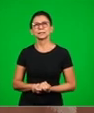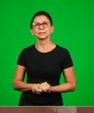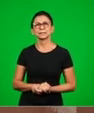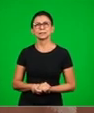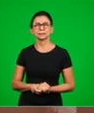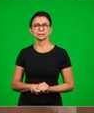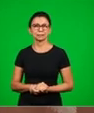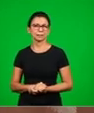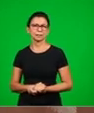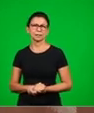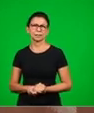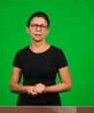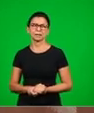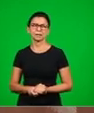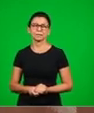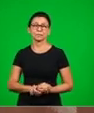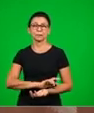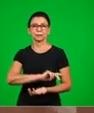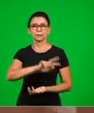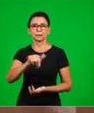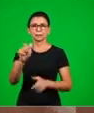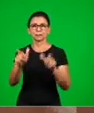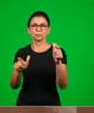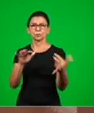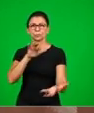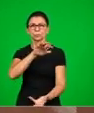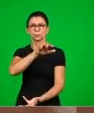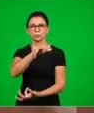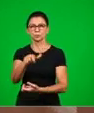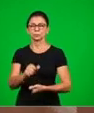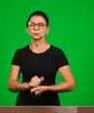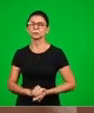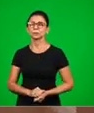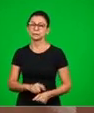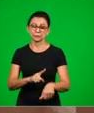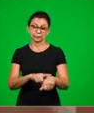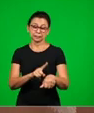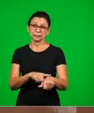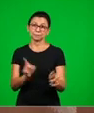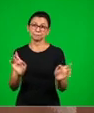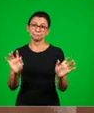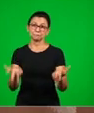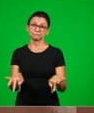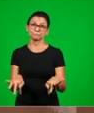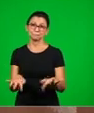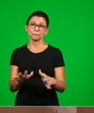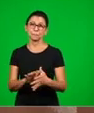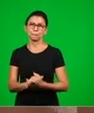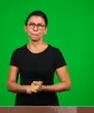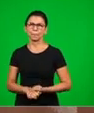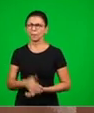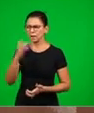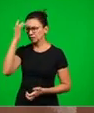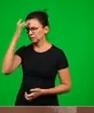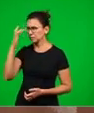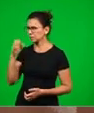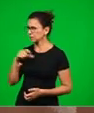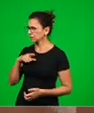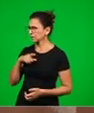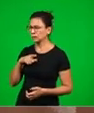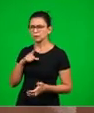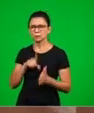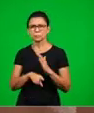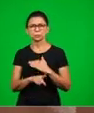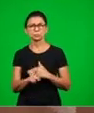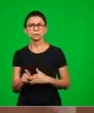pessoas de várias partes do mundo. Assim, amados, o nosso tempo está esgotado. Eu não sei se tem mais alguma coisa para dizer. Desejamos